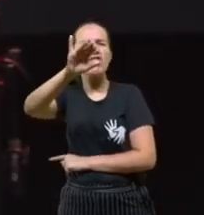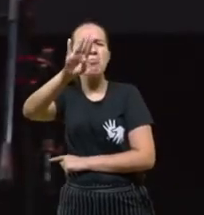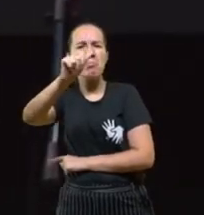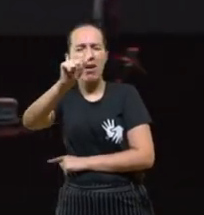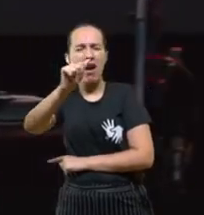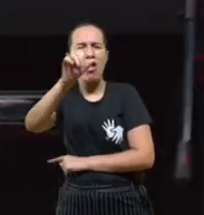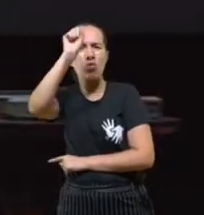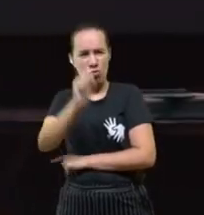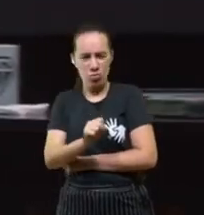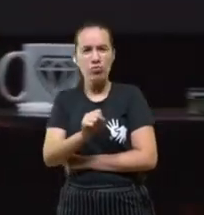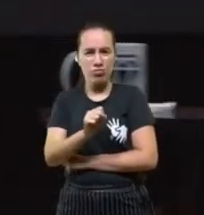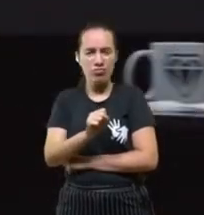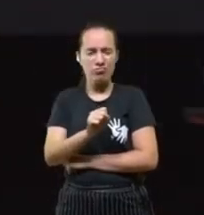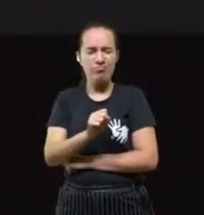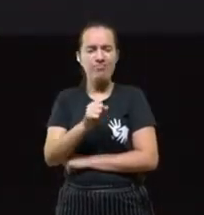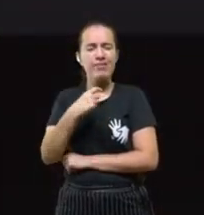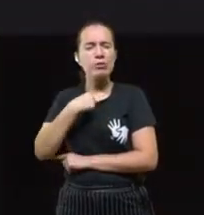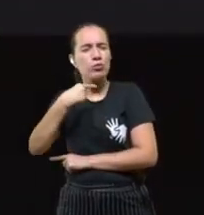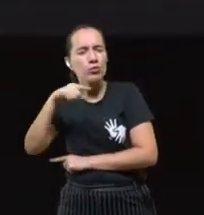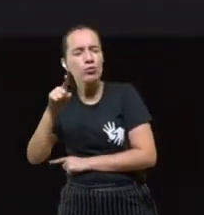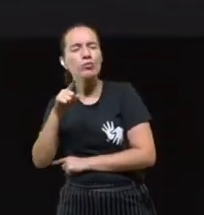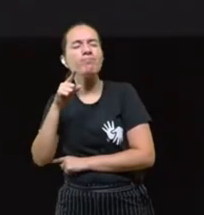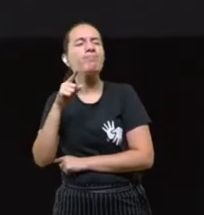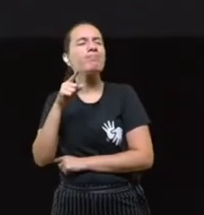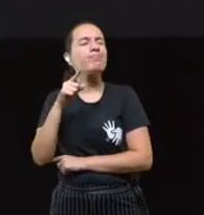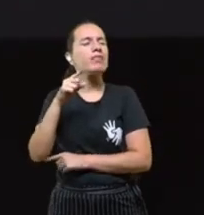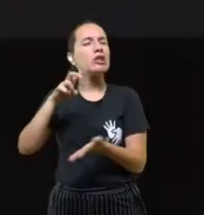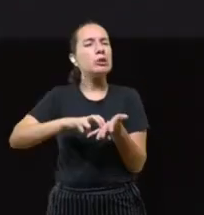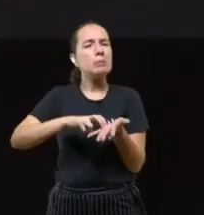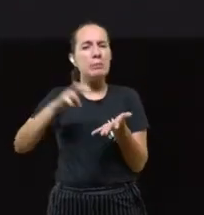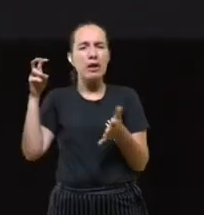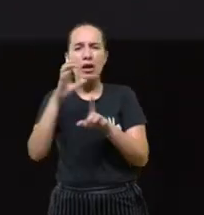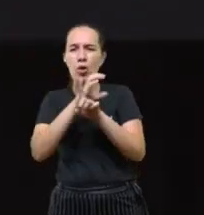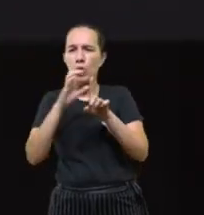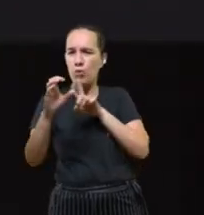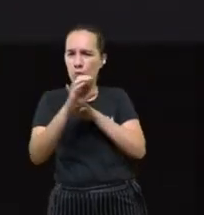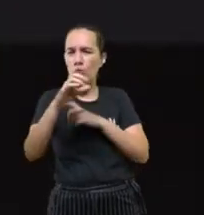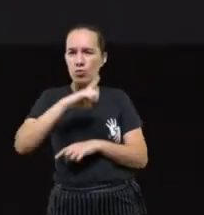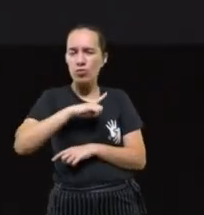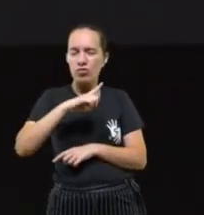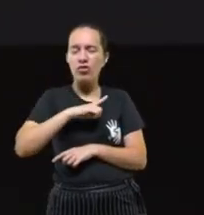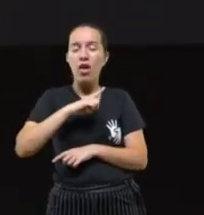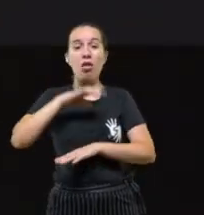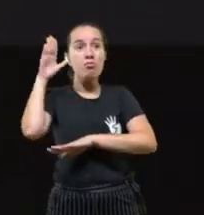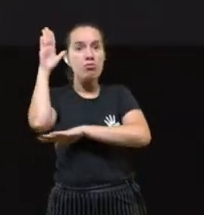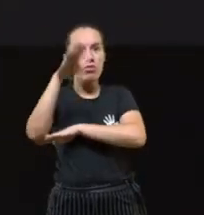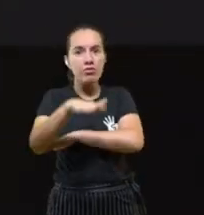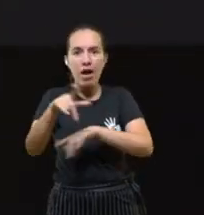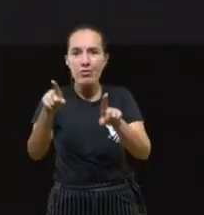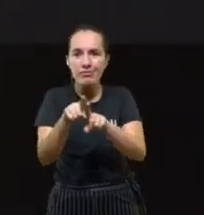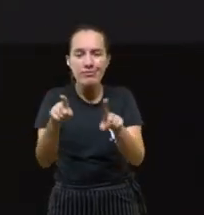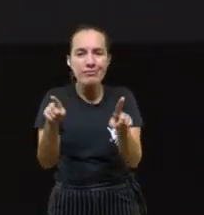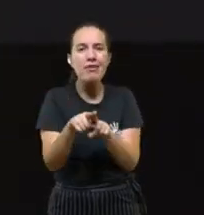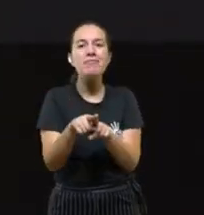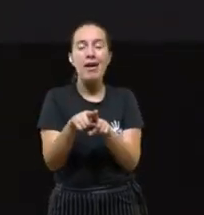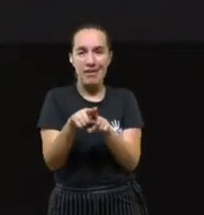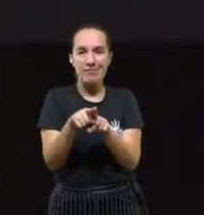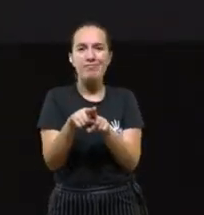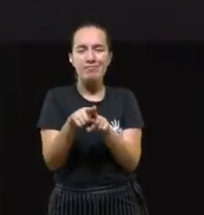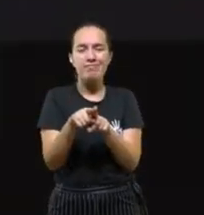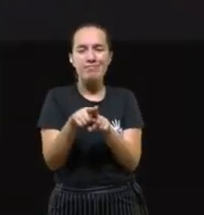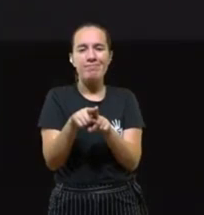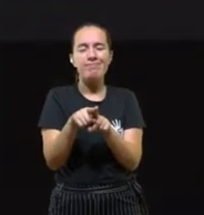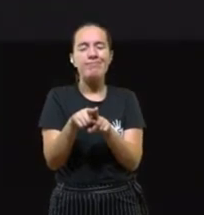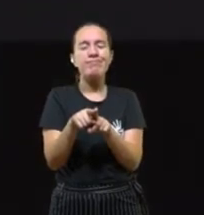nós estamos lá, e de manhã tinha culto, então de tarde tinha culto. Então, no meio dos cultos,